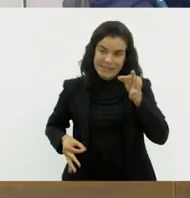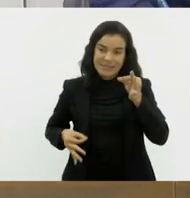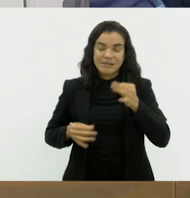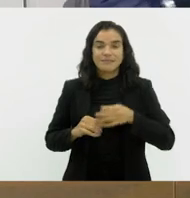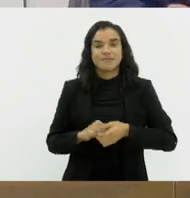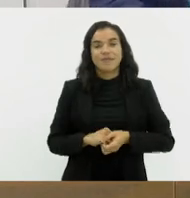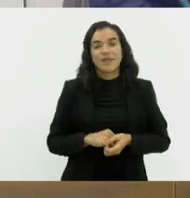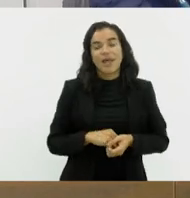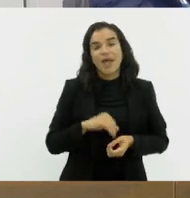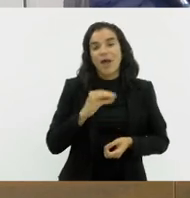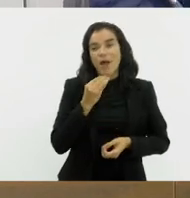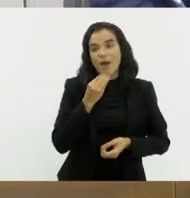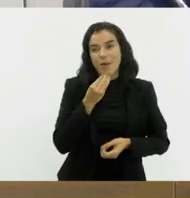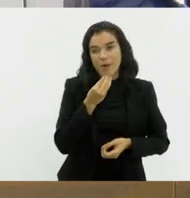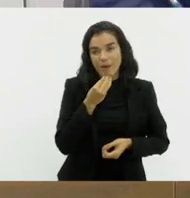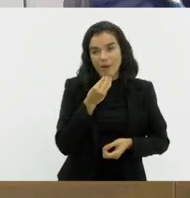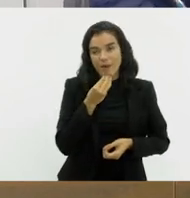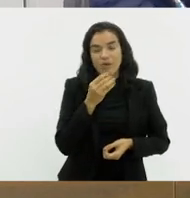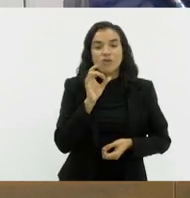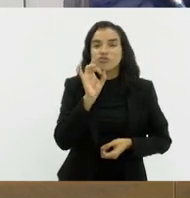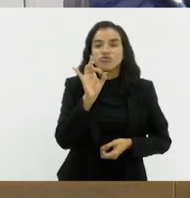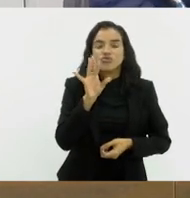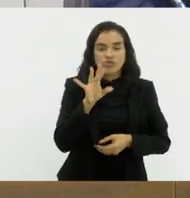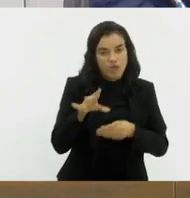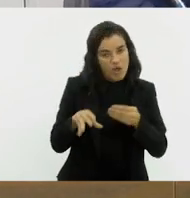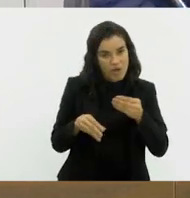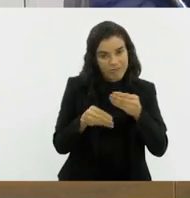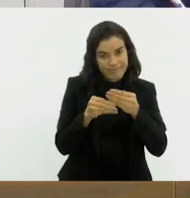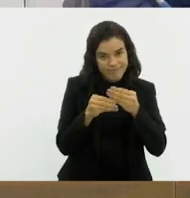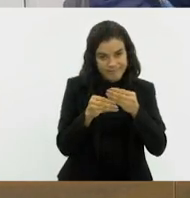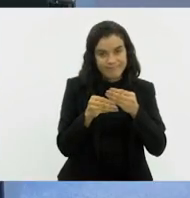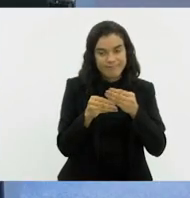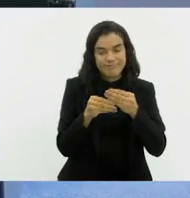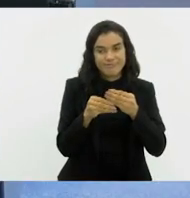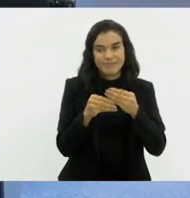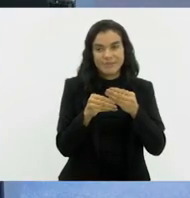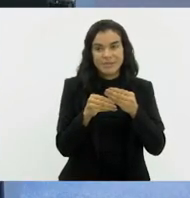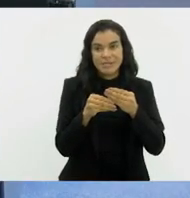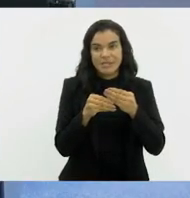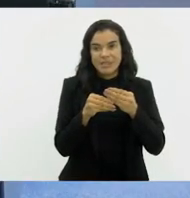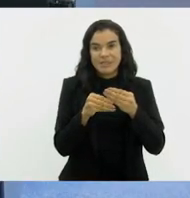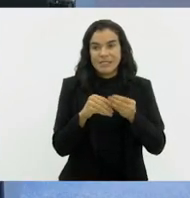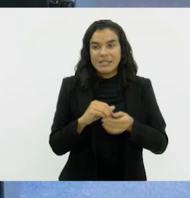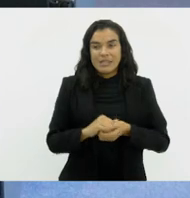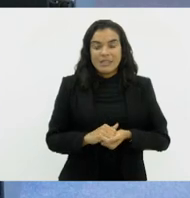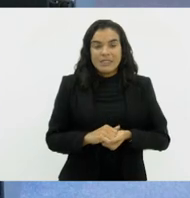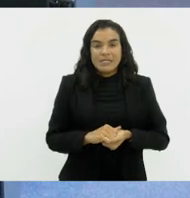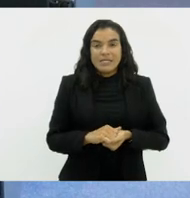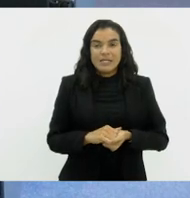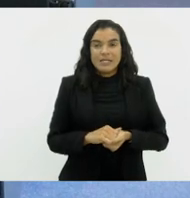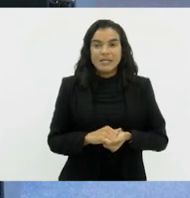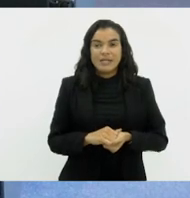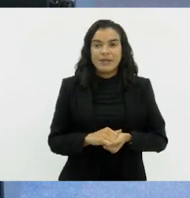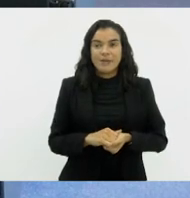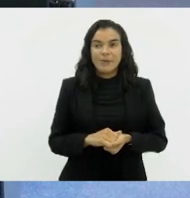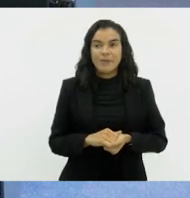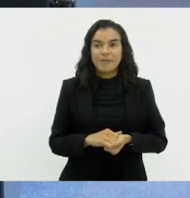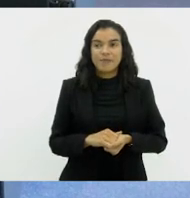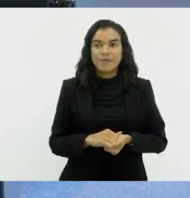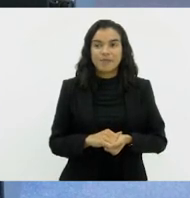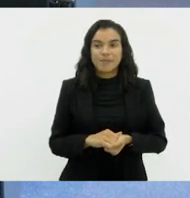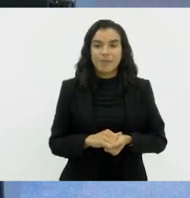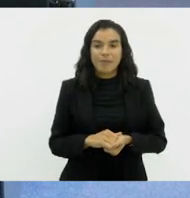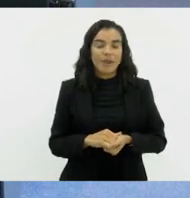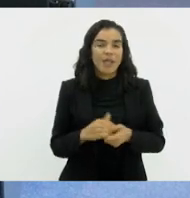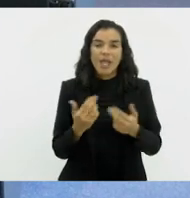a oportunidade. Só fazer uma ponderação, claro, com o senhor, antes de passar para a nossa querida doutora Alessandra. É só exatamente